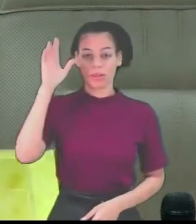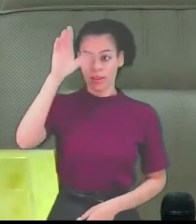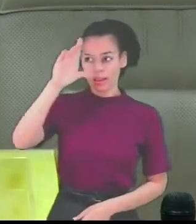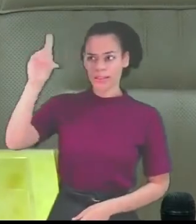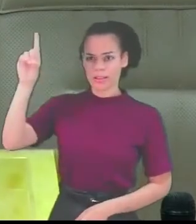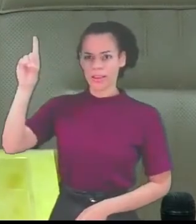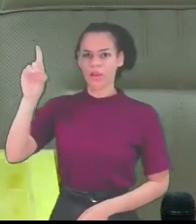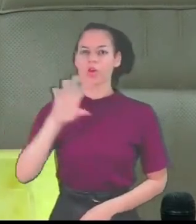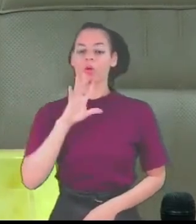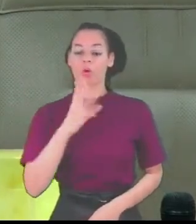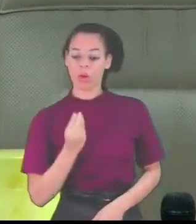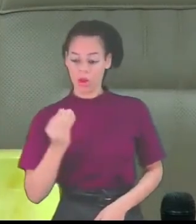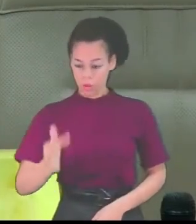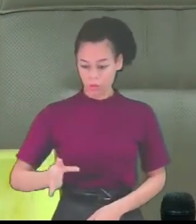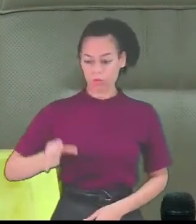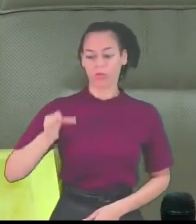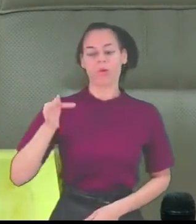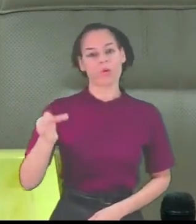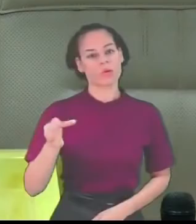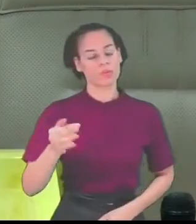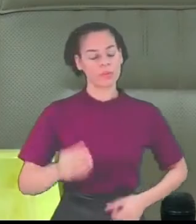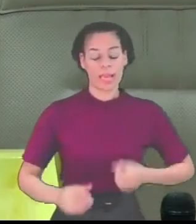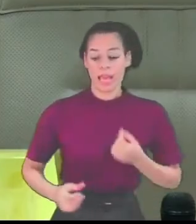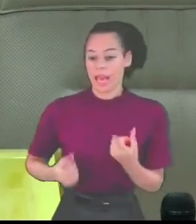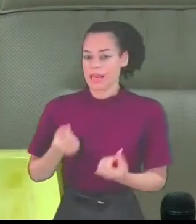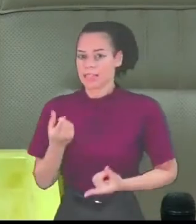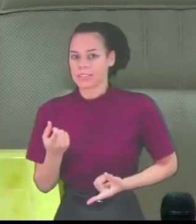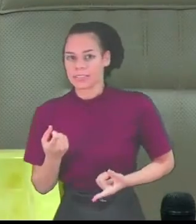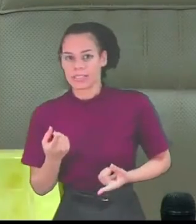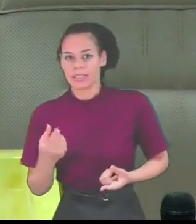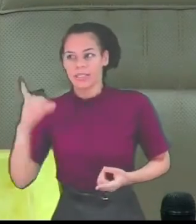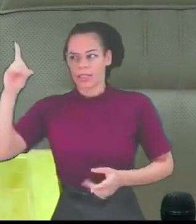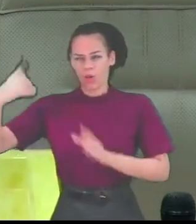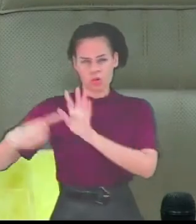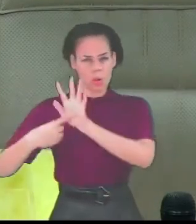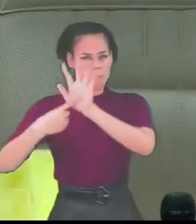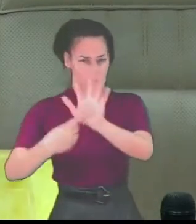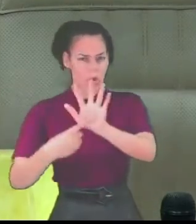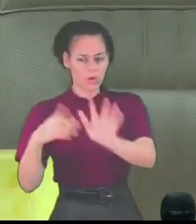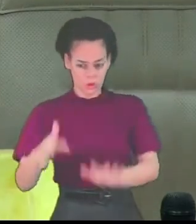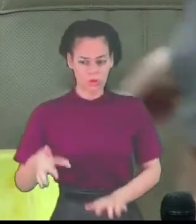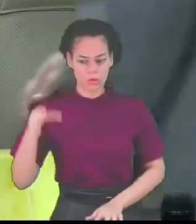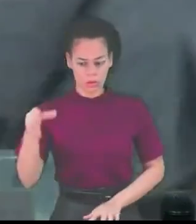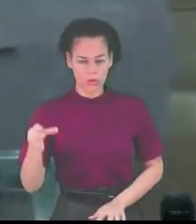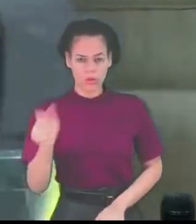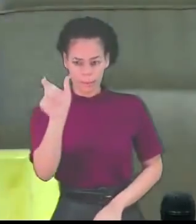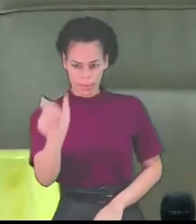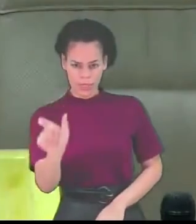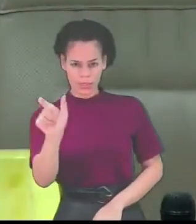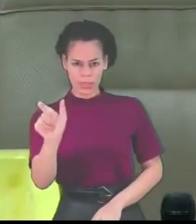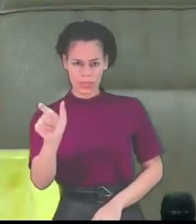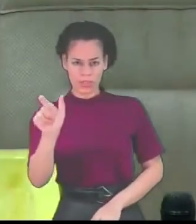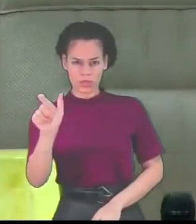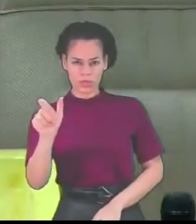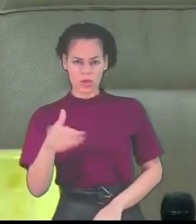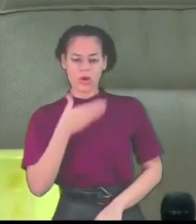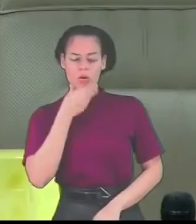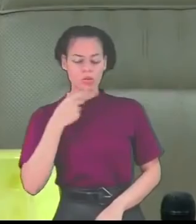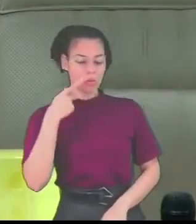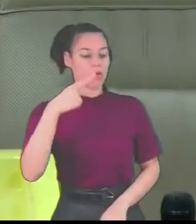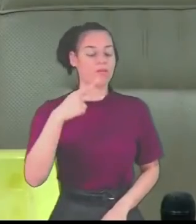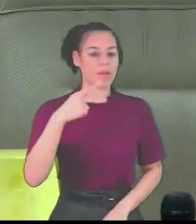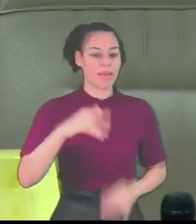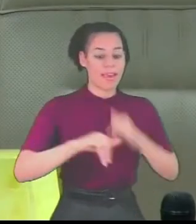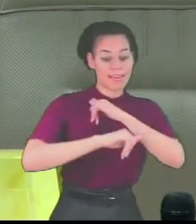Deus que conhece o futuro muitas vezes mostra o futuro para os seus profetas que Alerta o povo